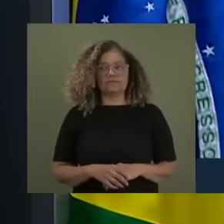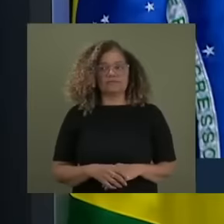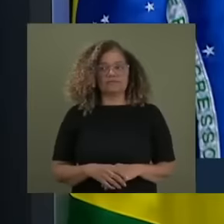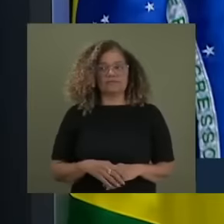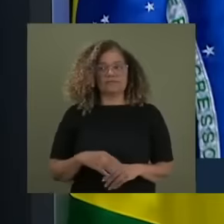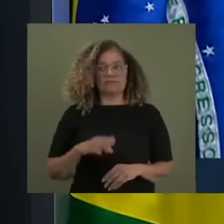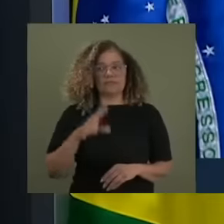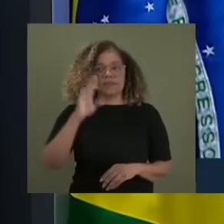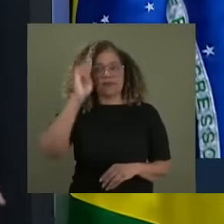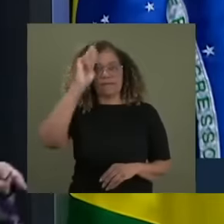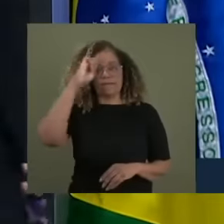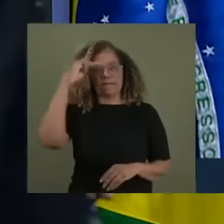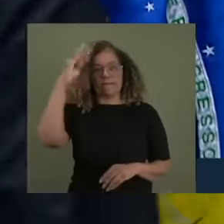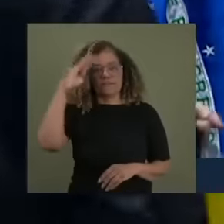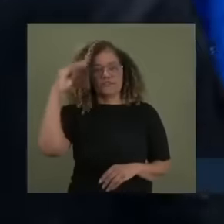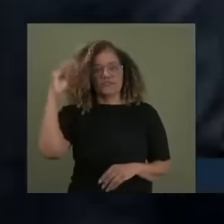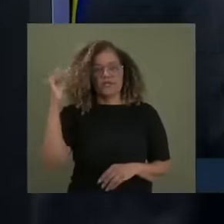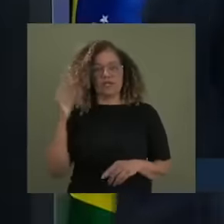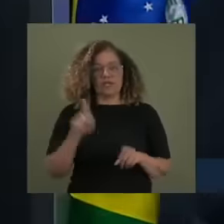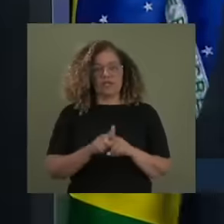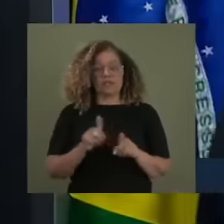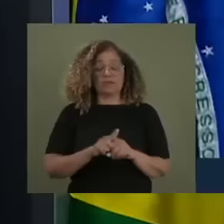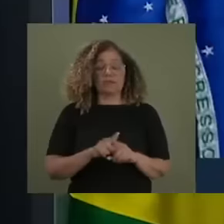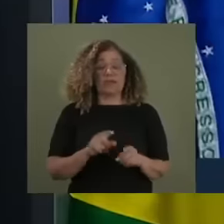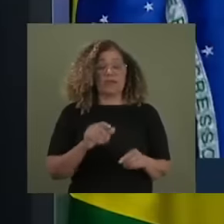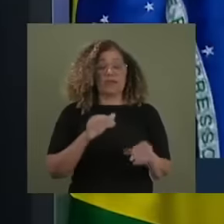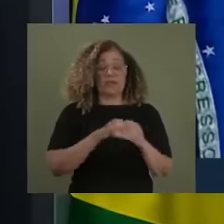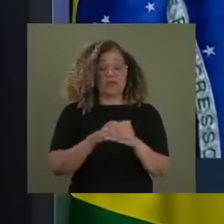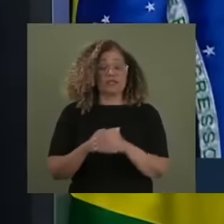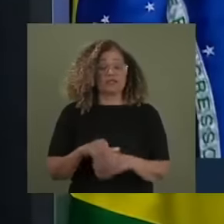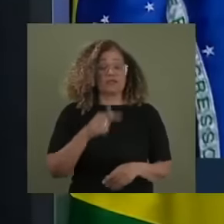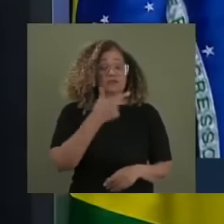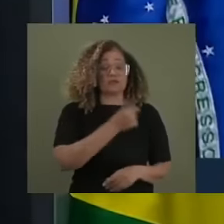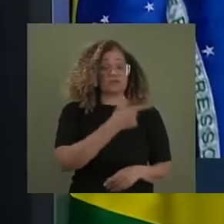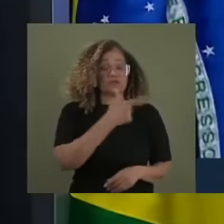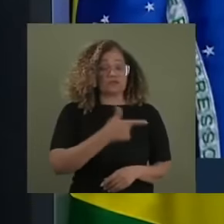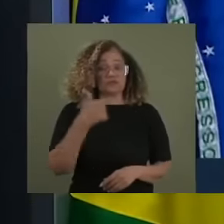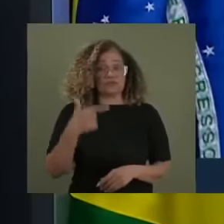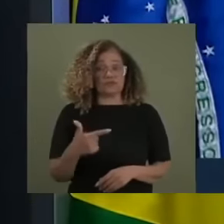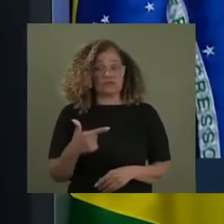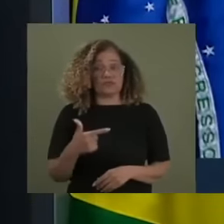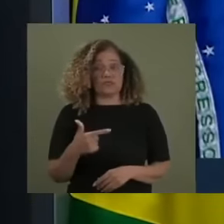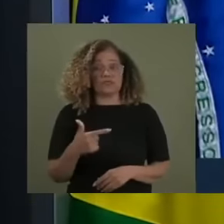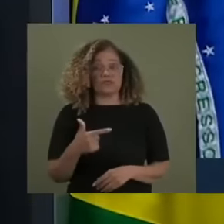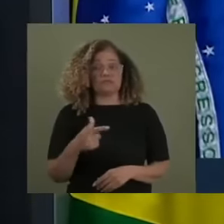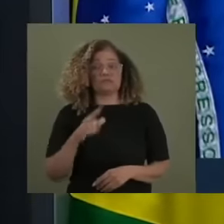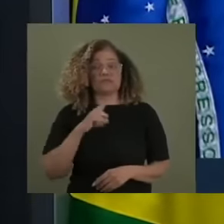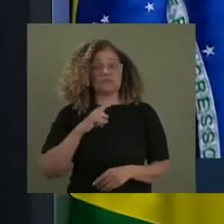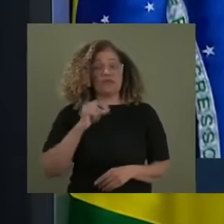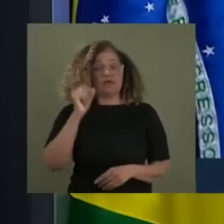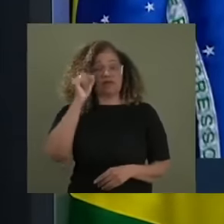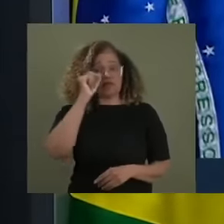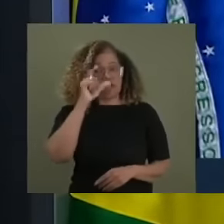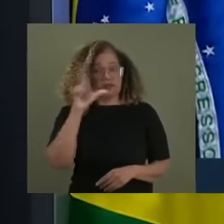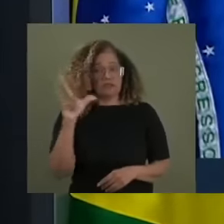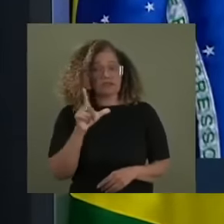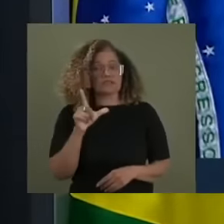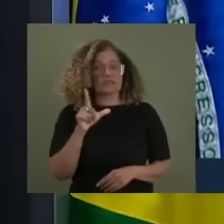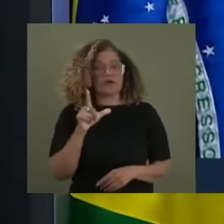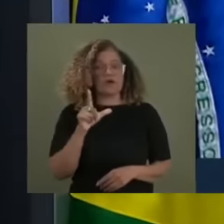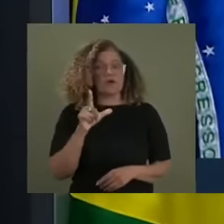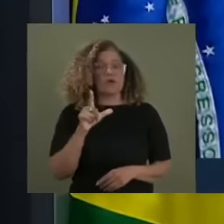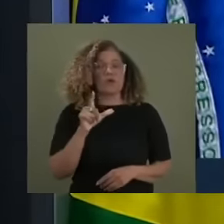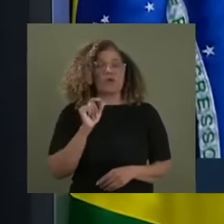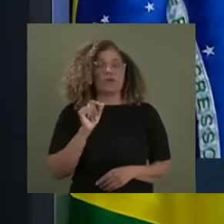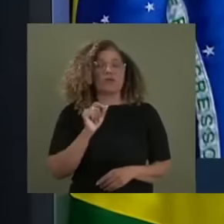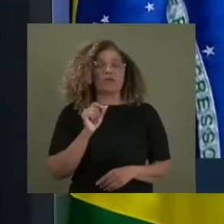interferido nas eleições de 2022 acredite se quiser e chamou atenção o voto do ministro mora que